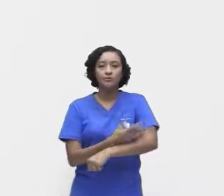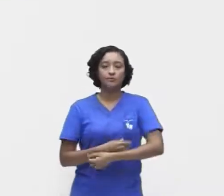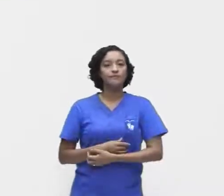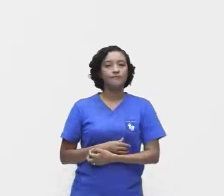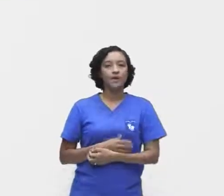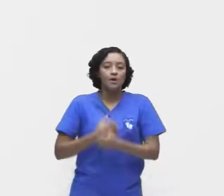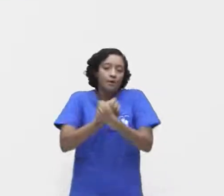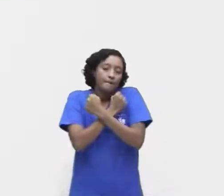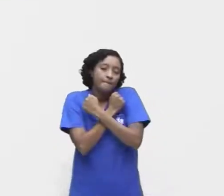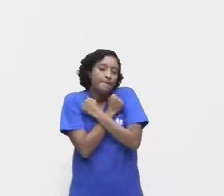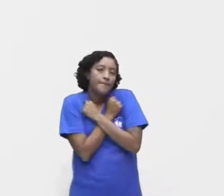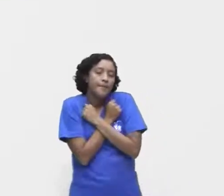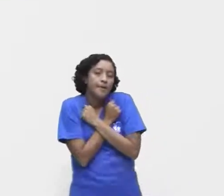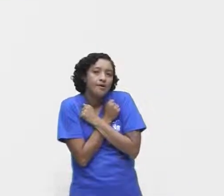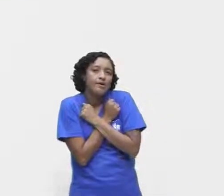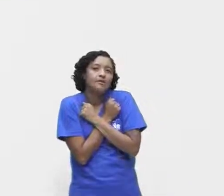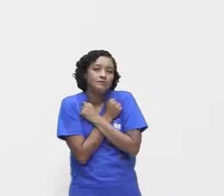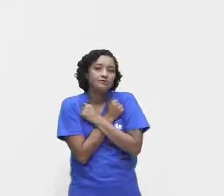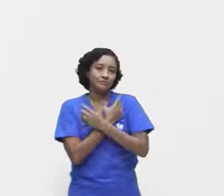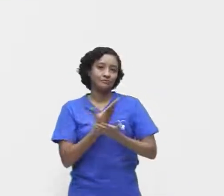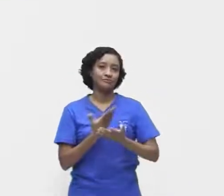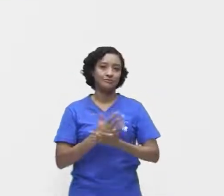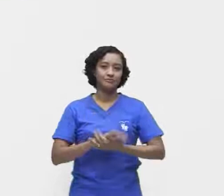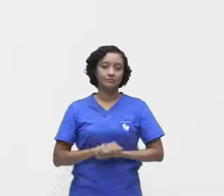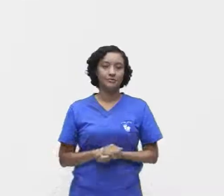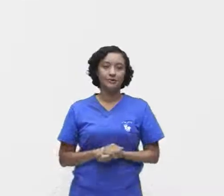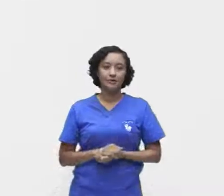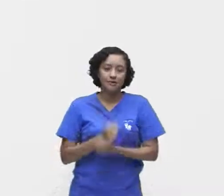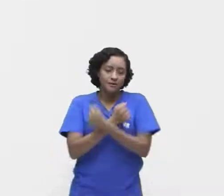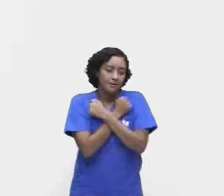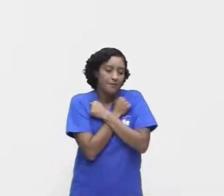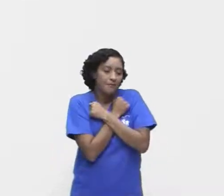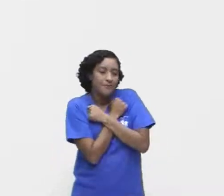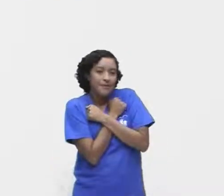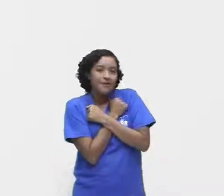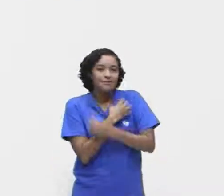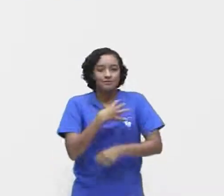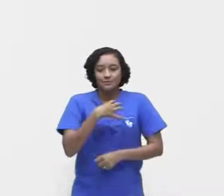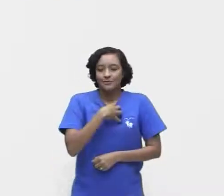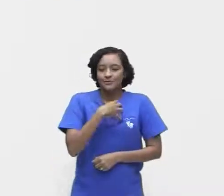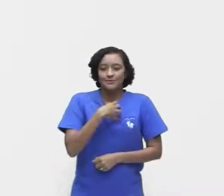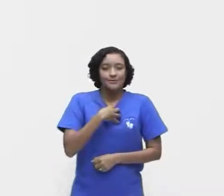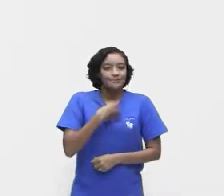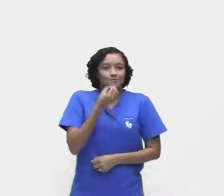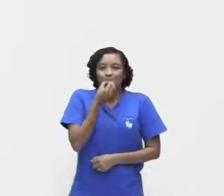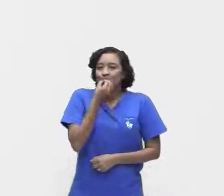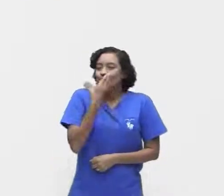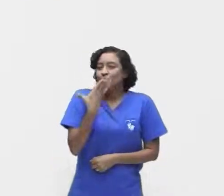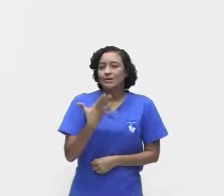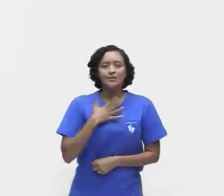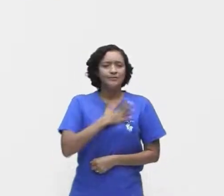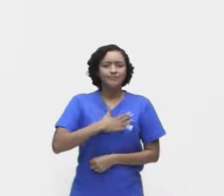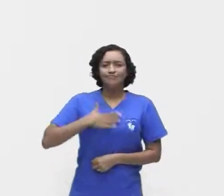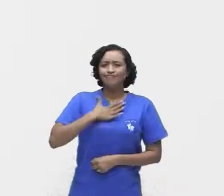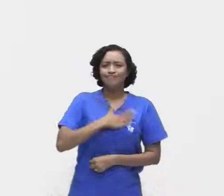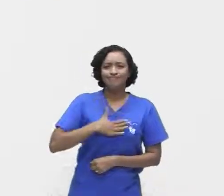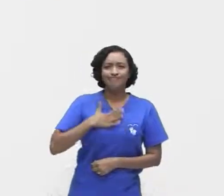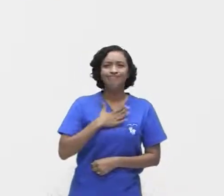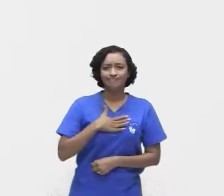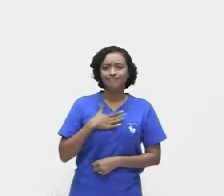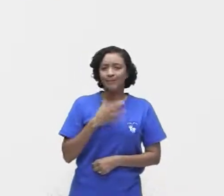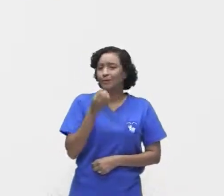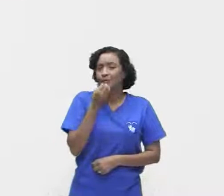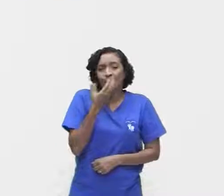alguém. Então, assim, Um abraço acolhe, né? acolhe, Conforta, é muito bom. conforta. E é tão bom, né, a gente É. sentir que a gente é